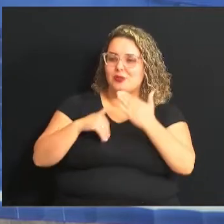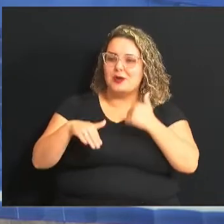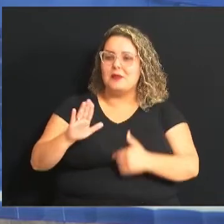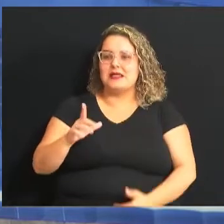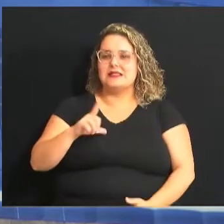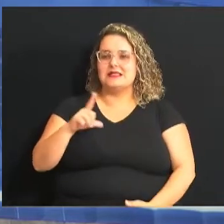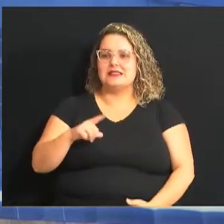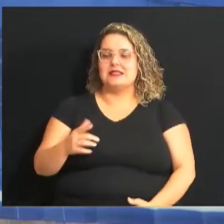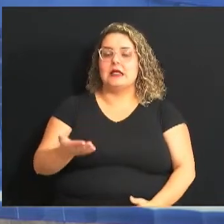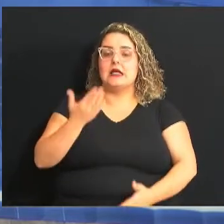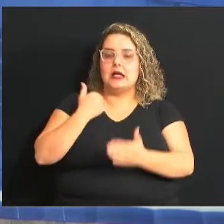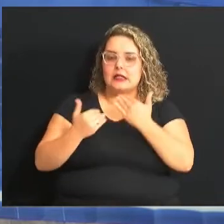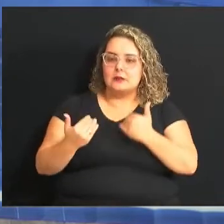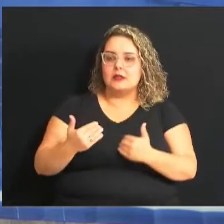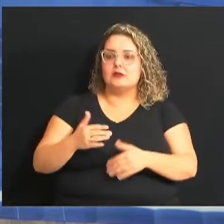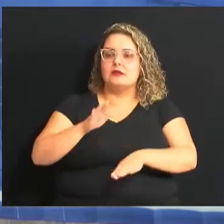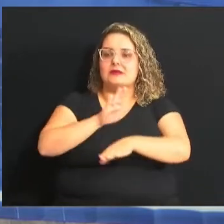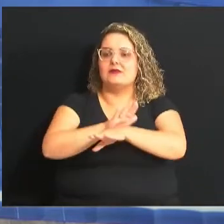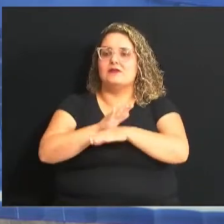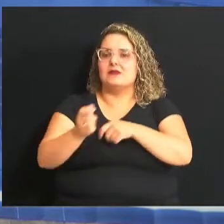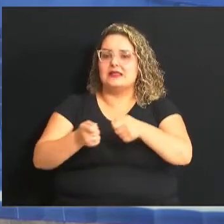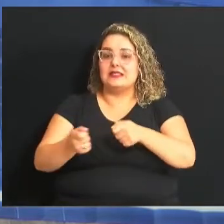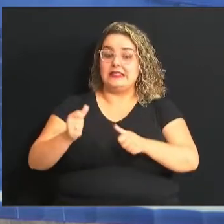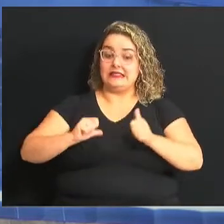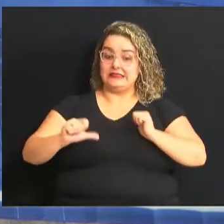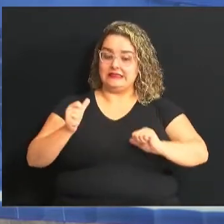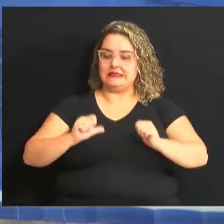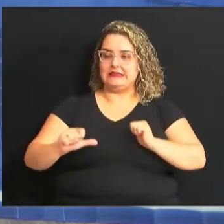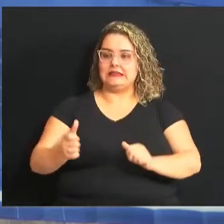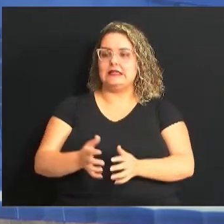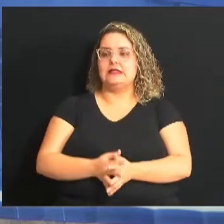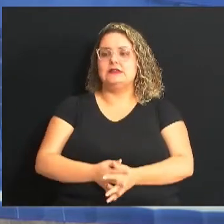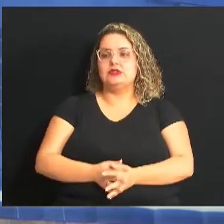aí que vão ajudar nesse controle da ansiedade?